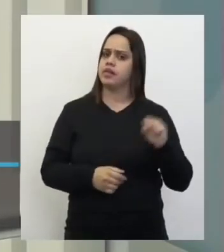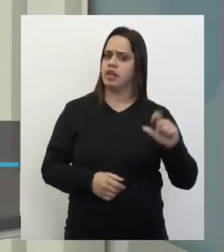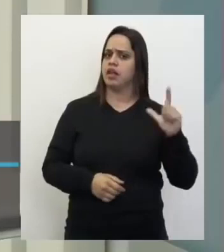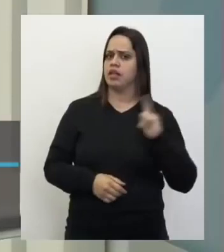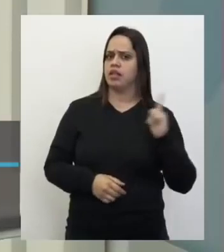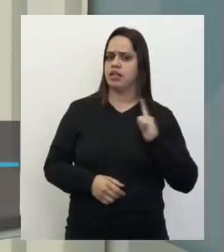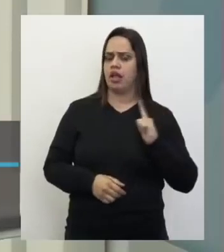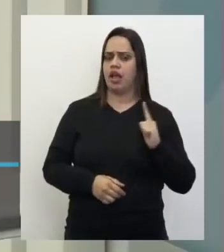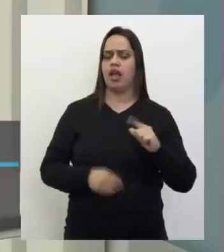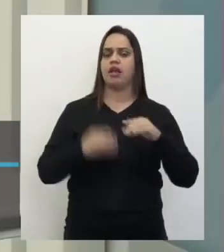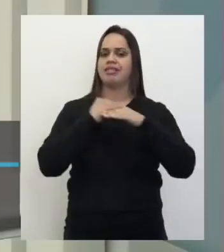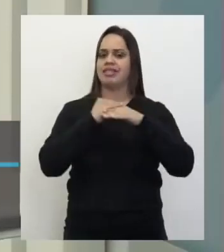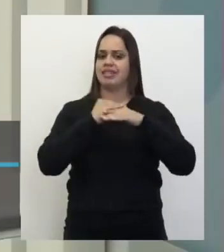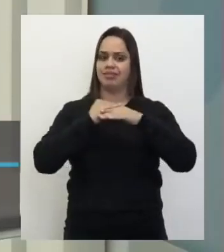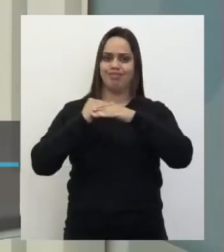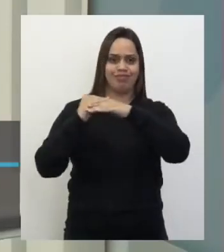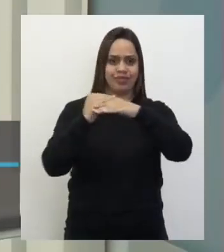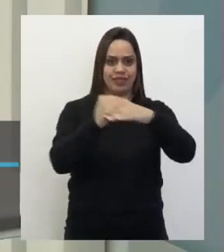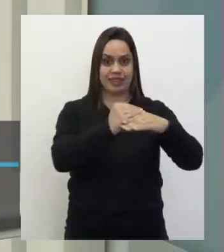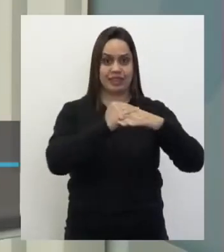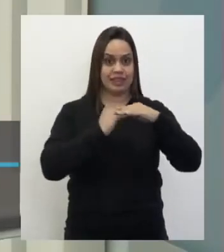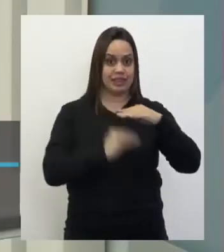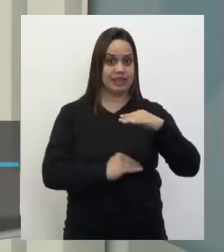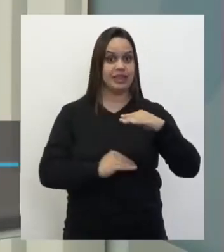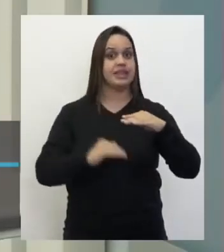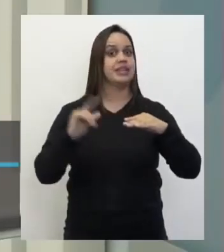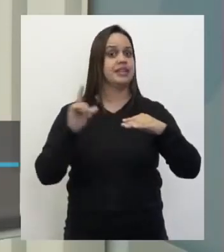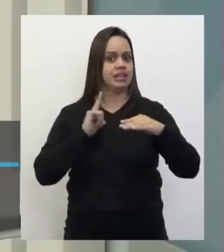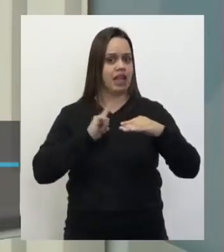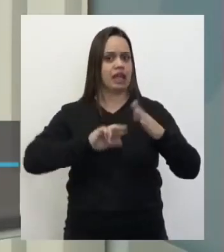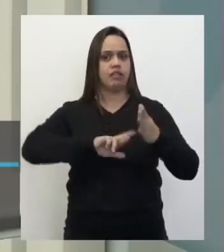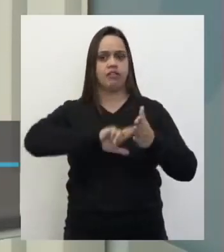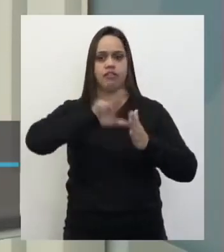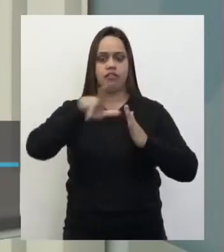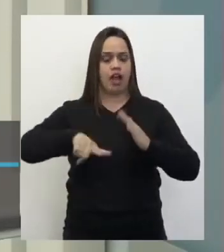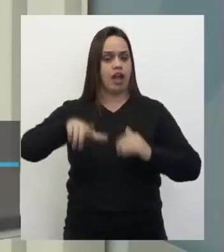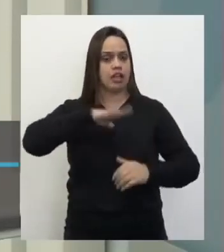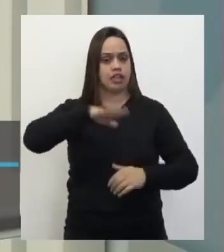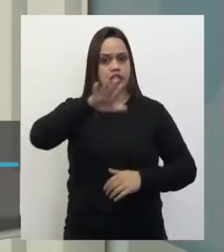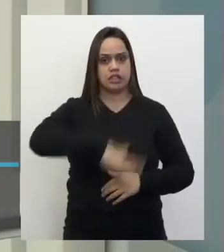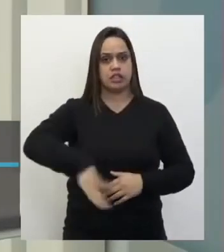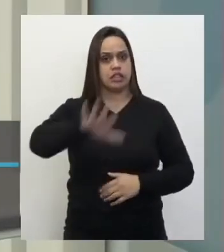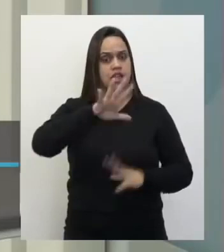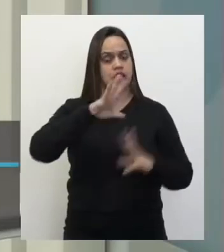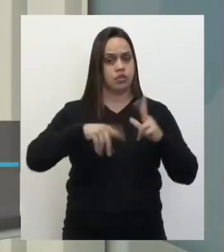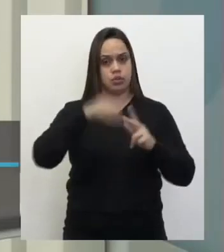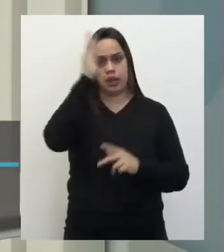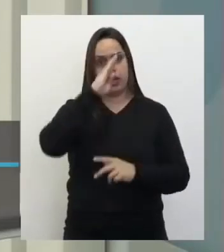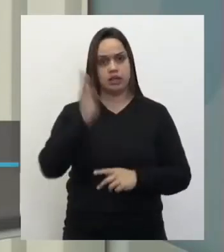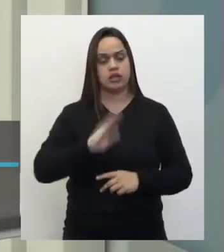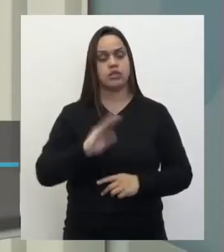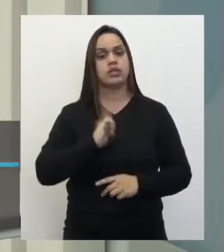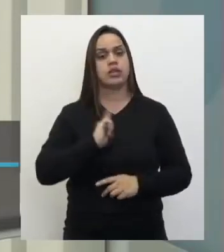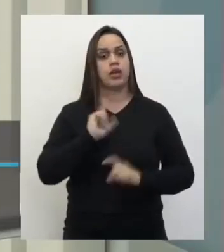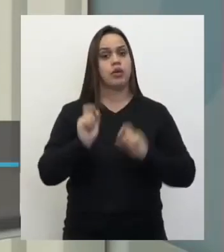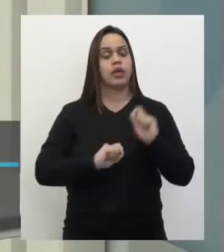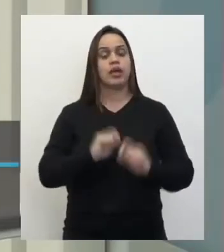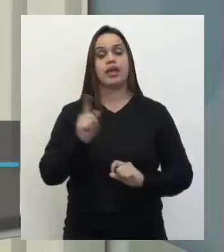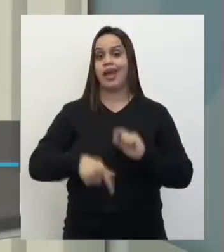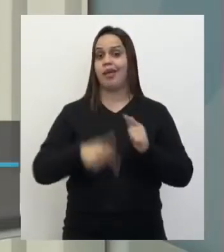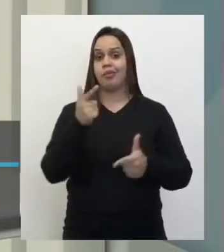existem desigualdades sociais em diversas cidades, no espaço urbano brasileiro, que são